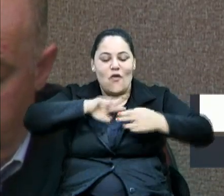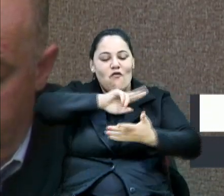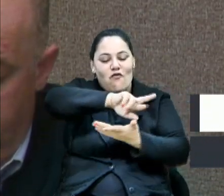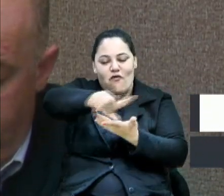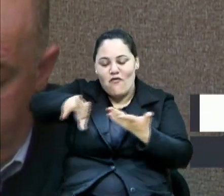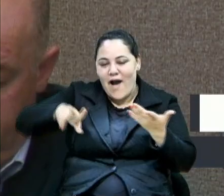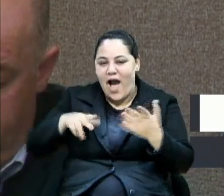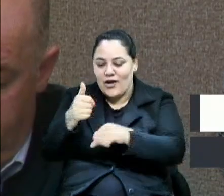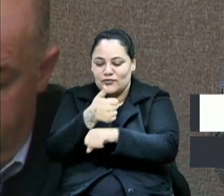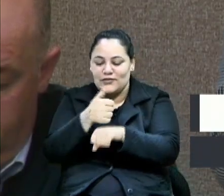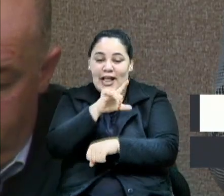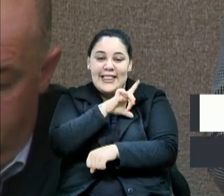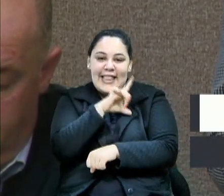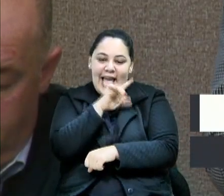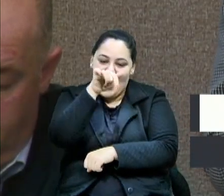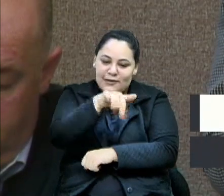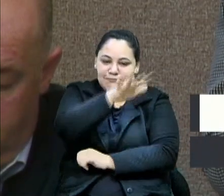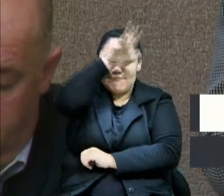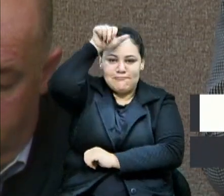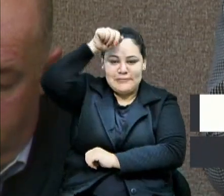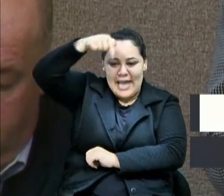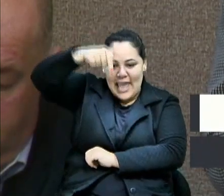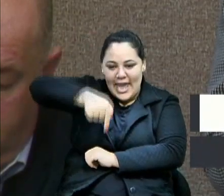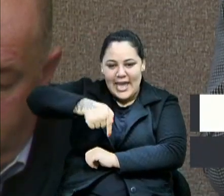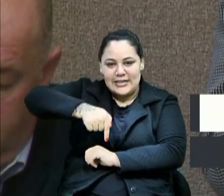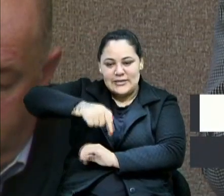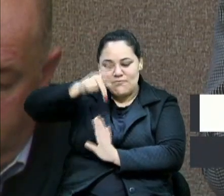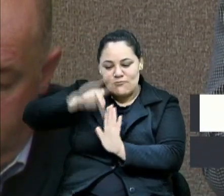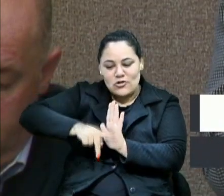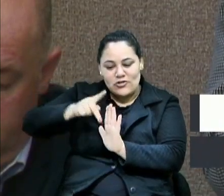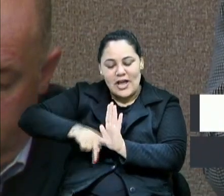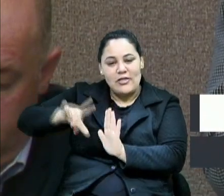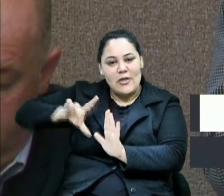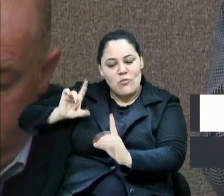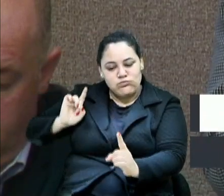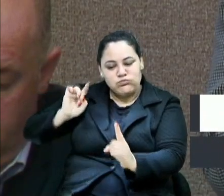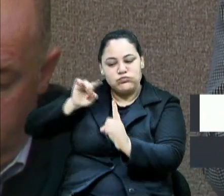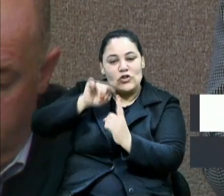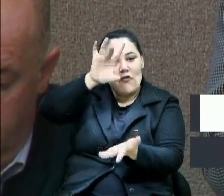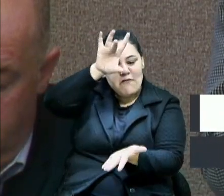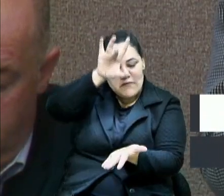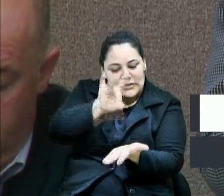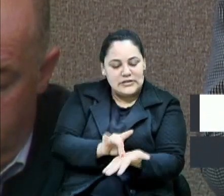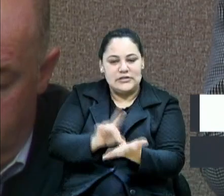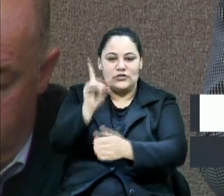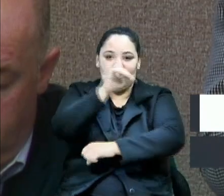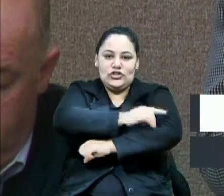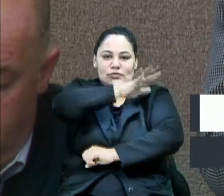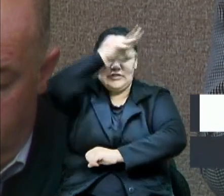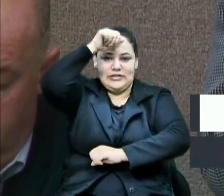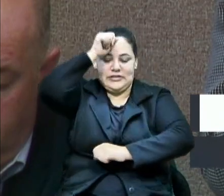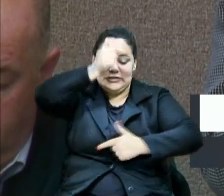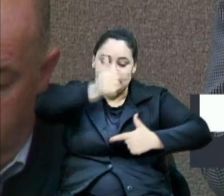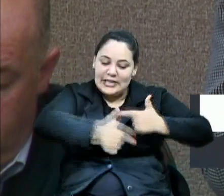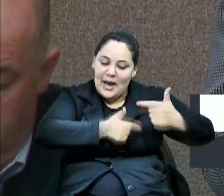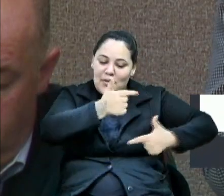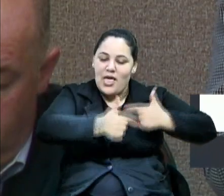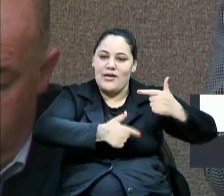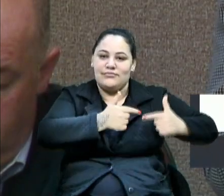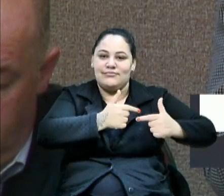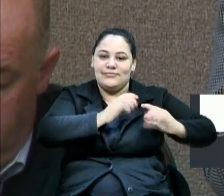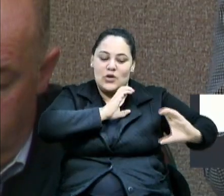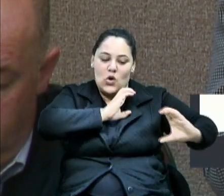município, este projeto tem a finalidade de instituir o Dia Municipal do Trabalhador de Rede